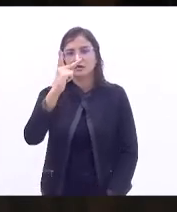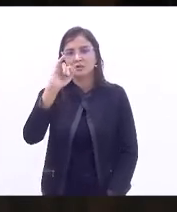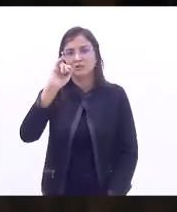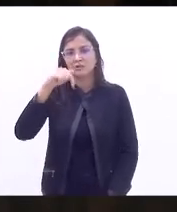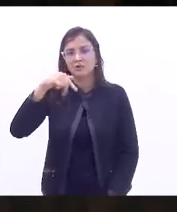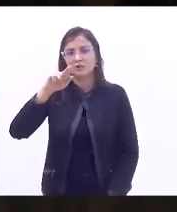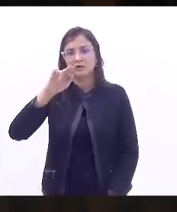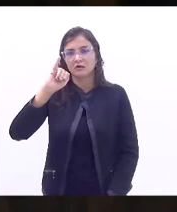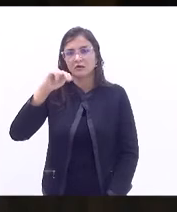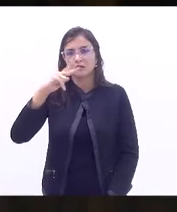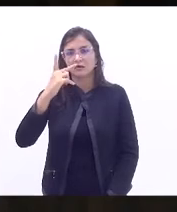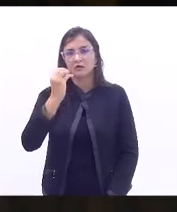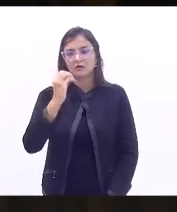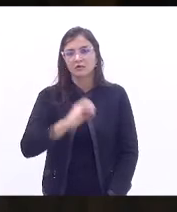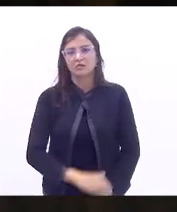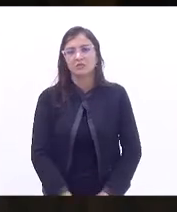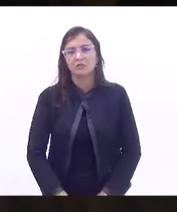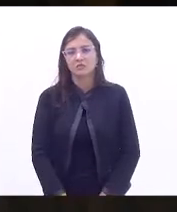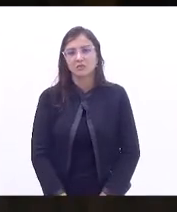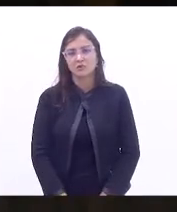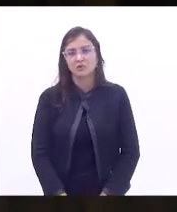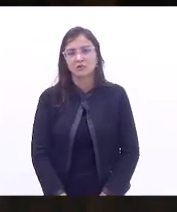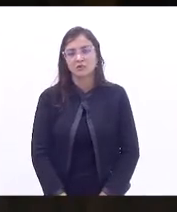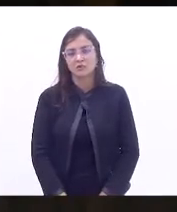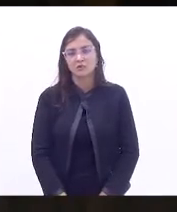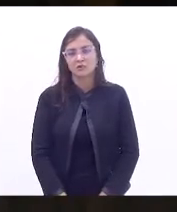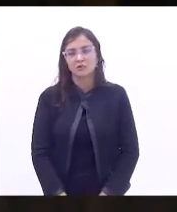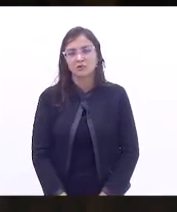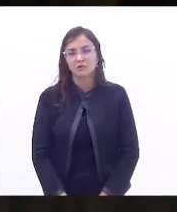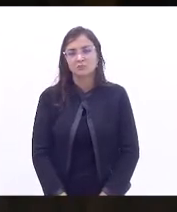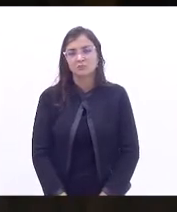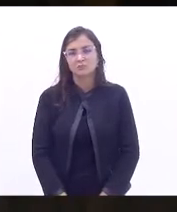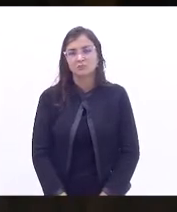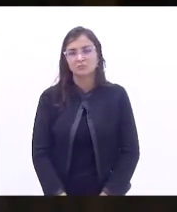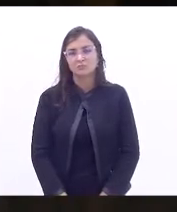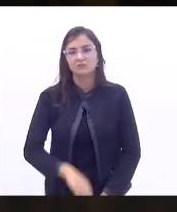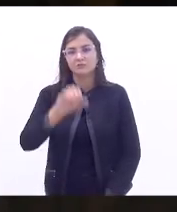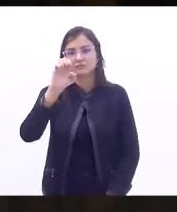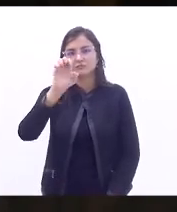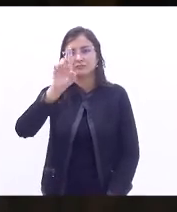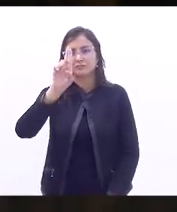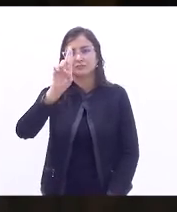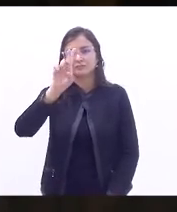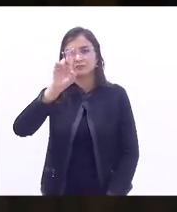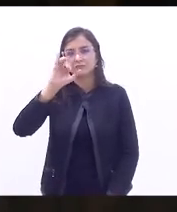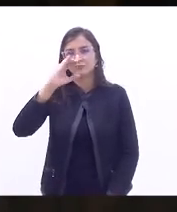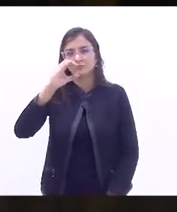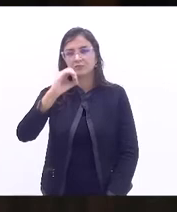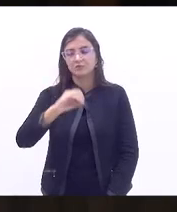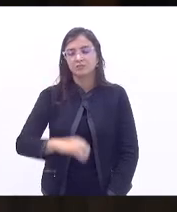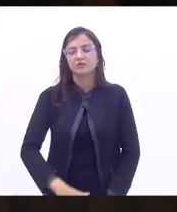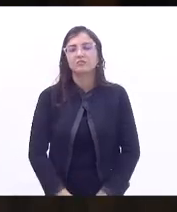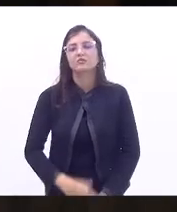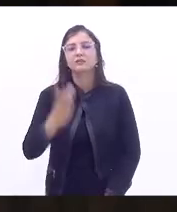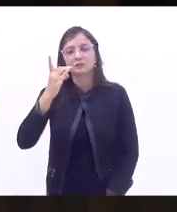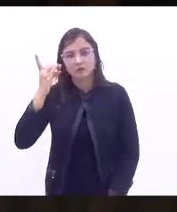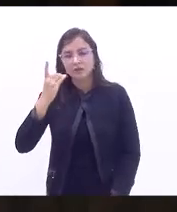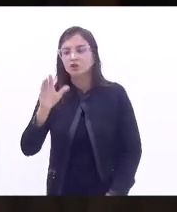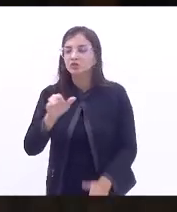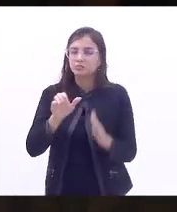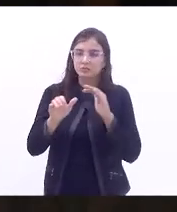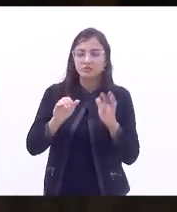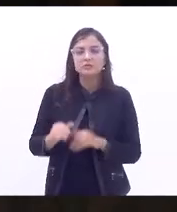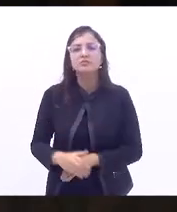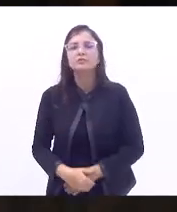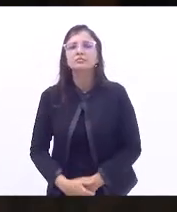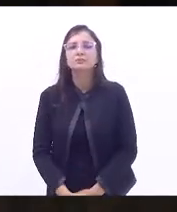Mangueira. Deputado Chiquinho da Mangueira. Deputado Eurico Júnior. Deputado Eurico